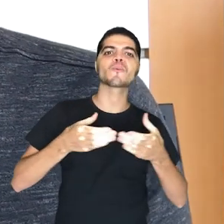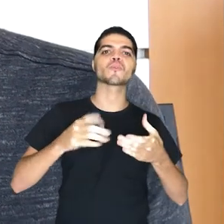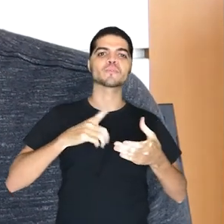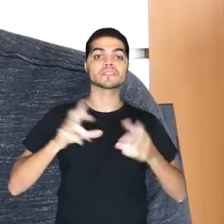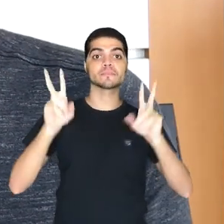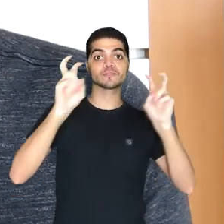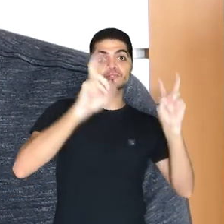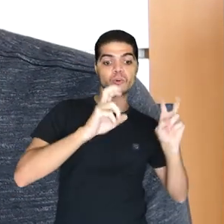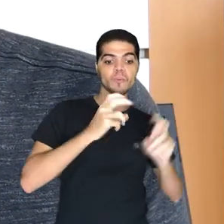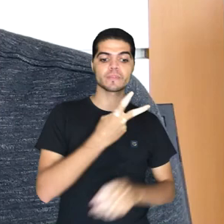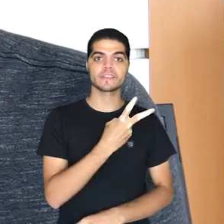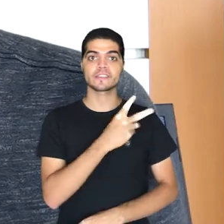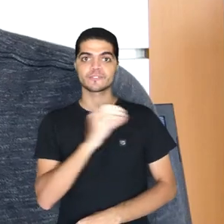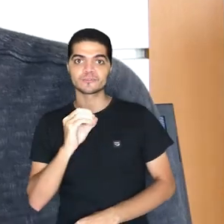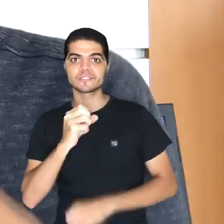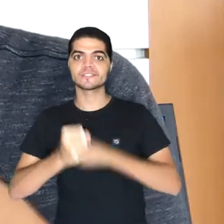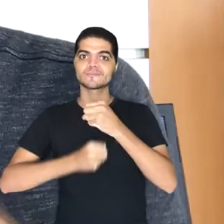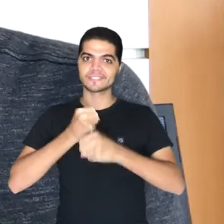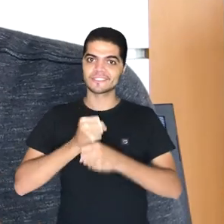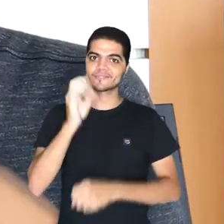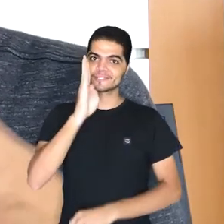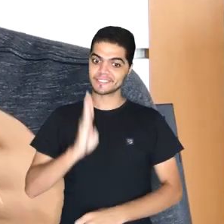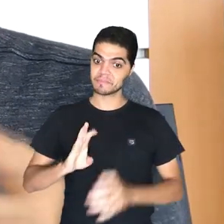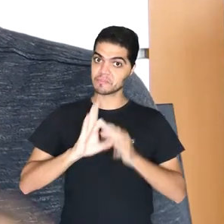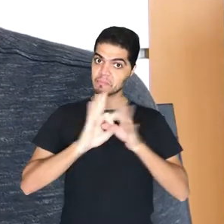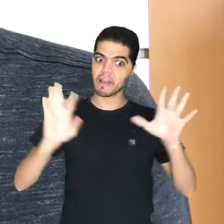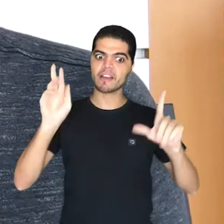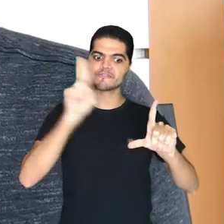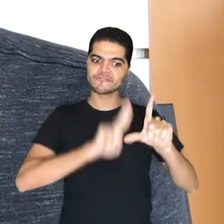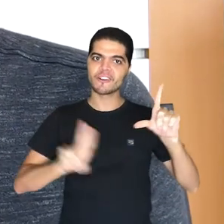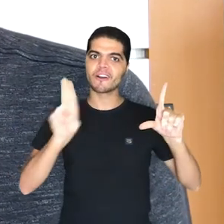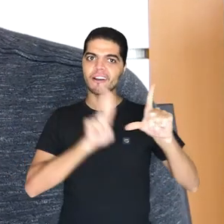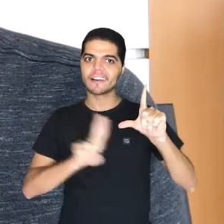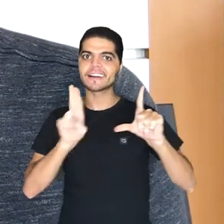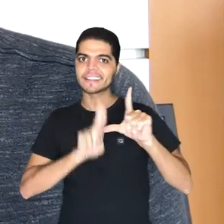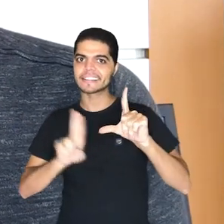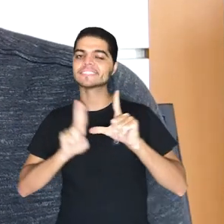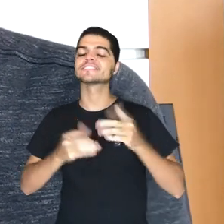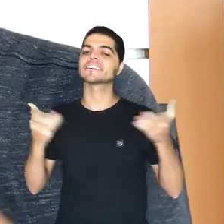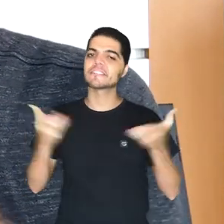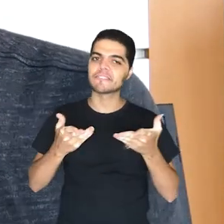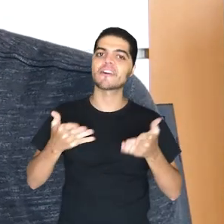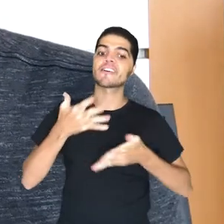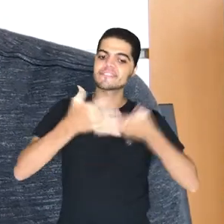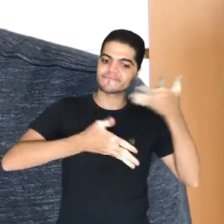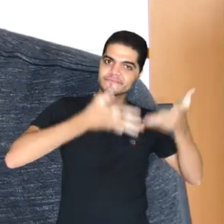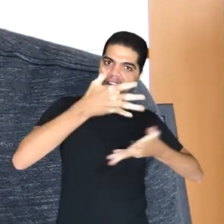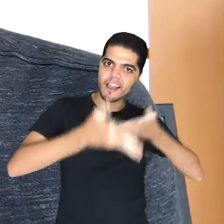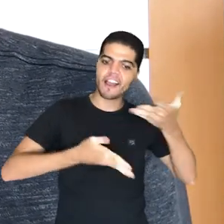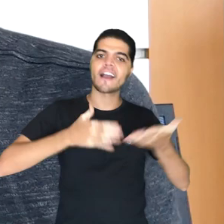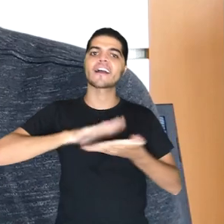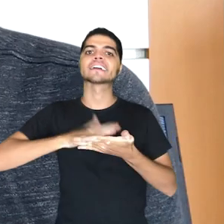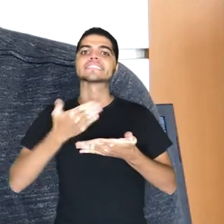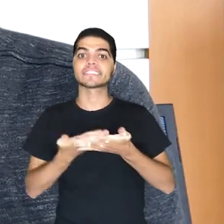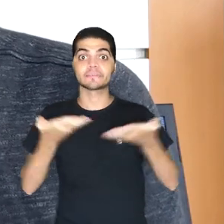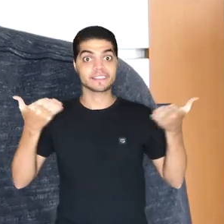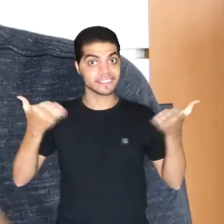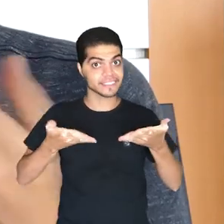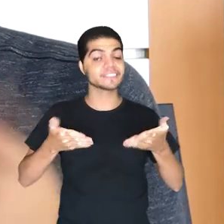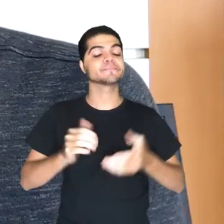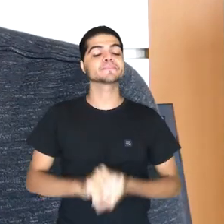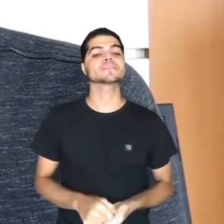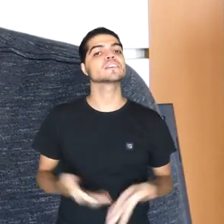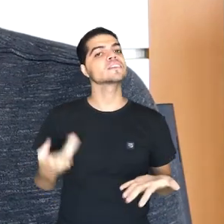em relação ao Bicentenário da Independência do Brasil. Eles vão legendar todos os nossos vídeos para Libras e inserir a tradução de Libras